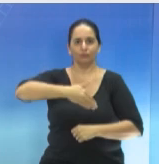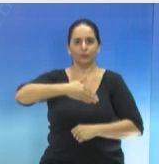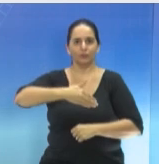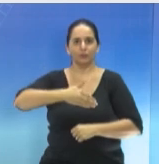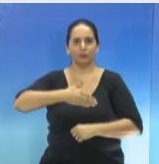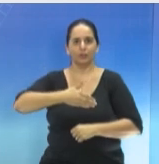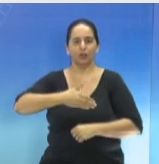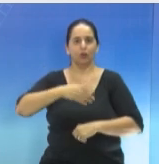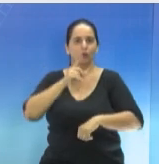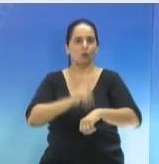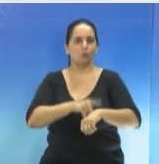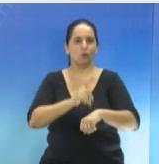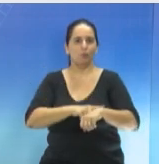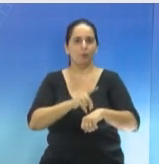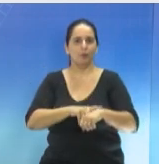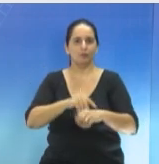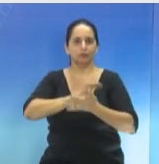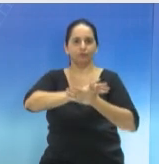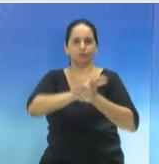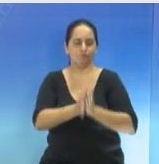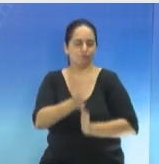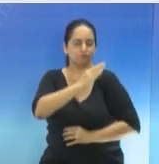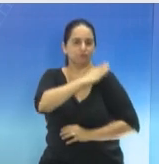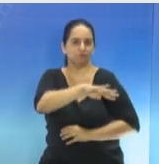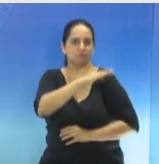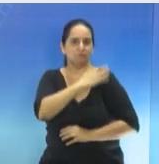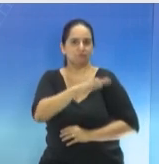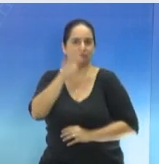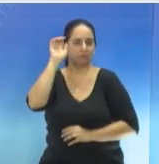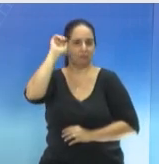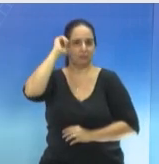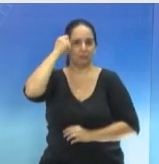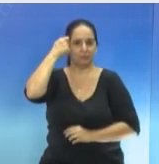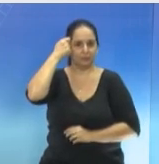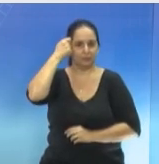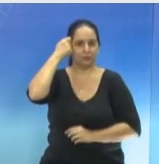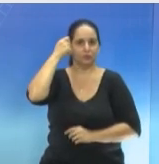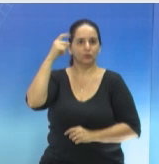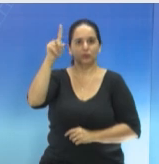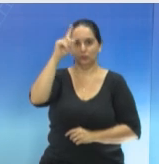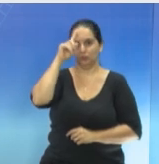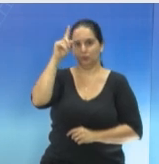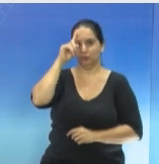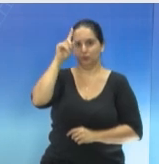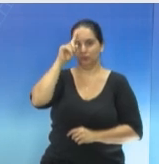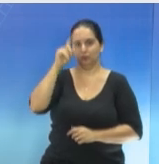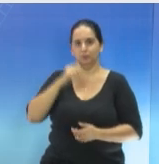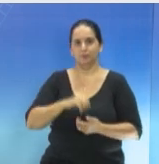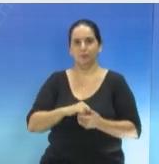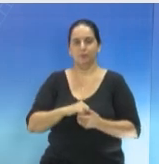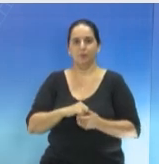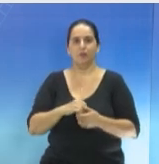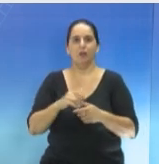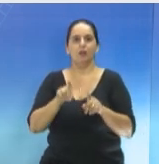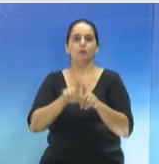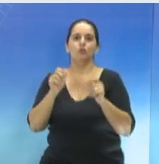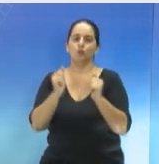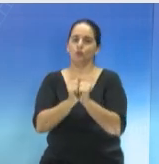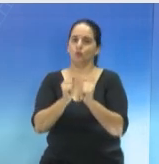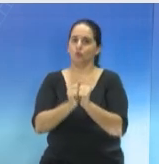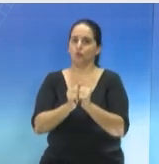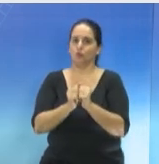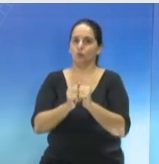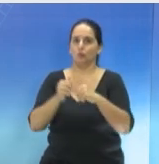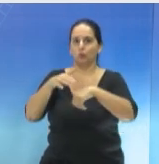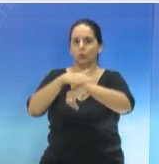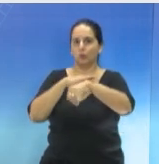a prática de uma ética racista construída e atuante no cotidiano. Frente a essa